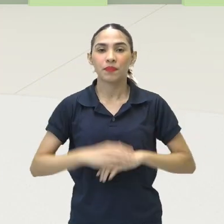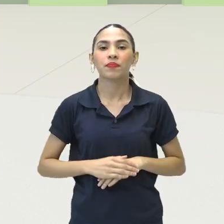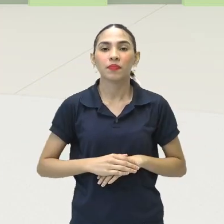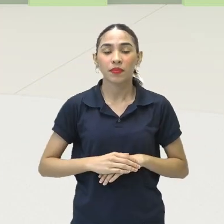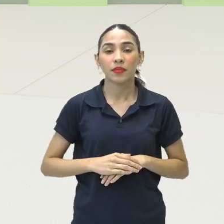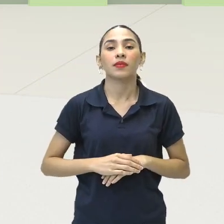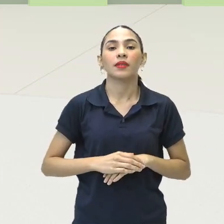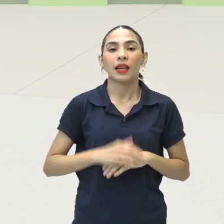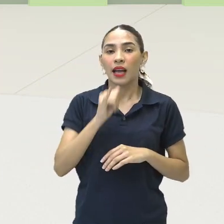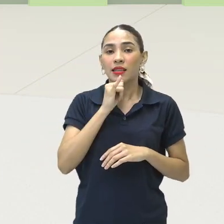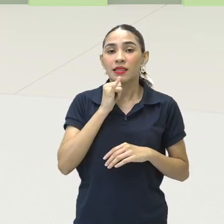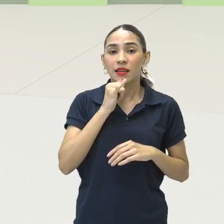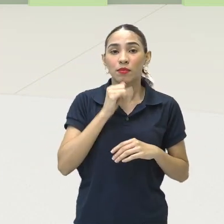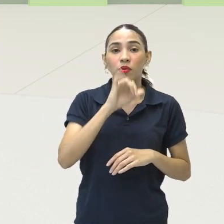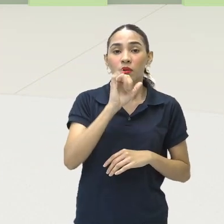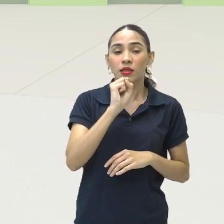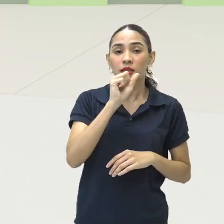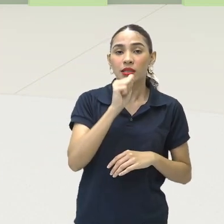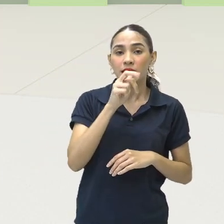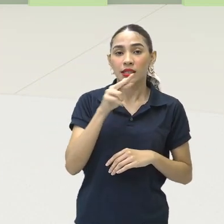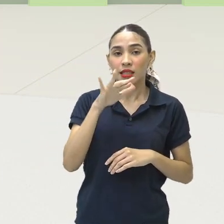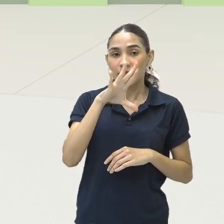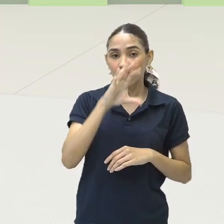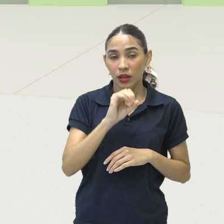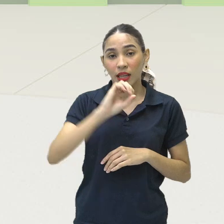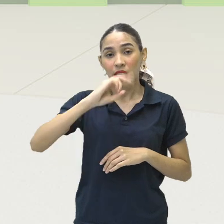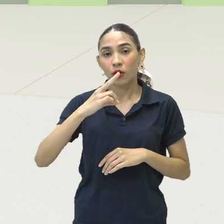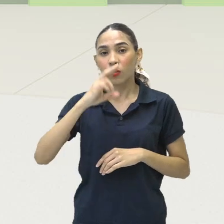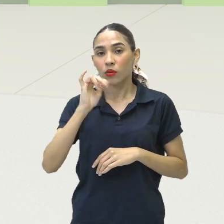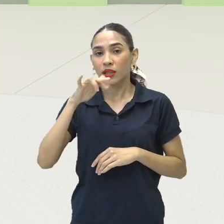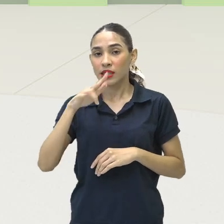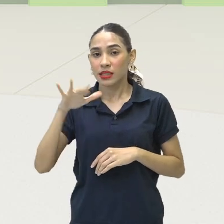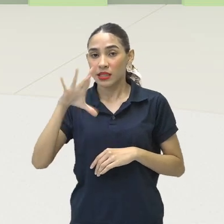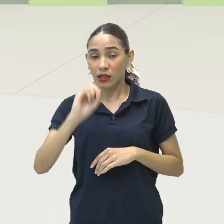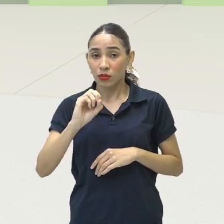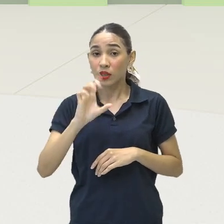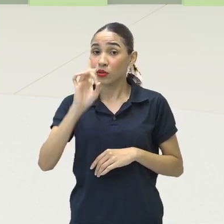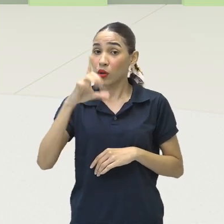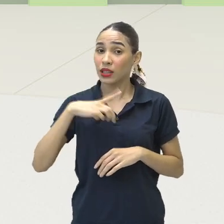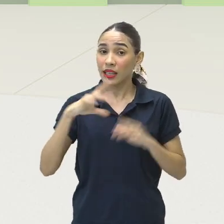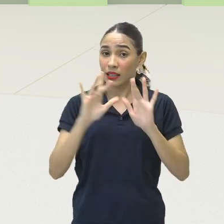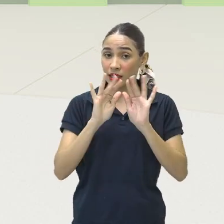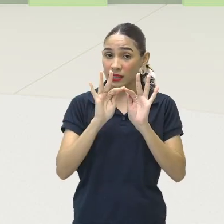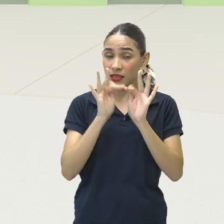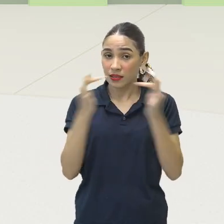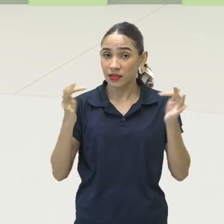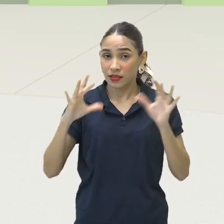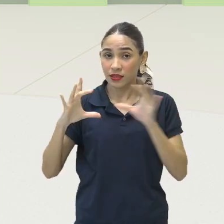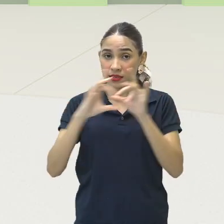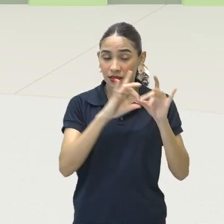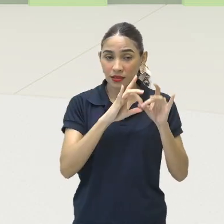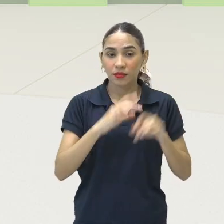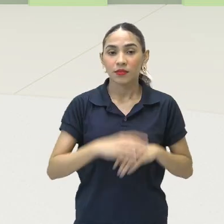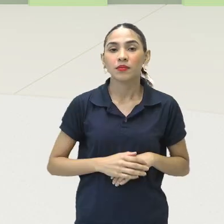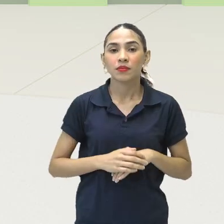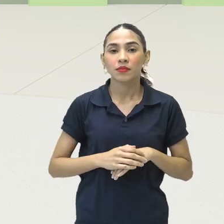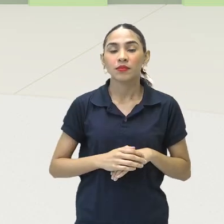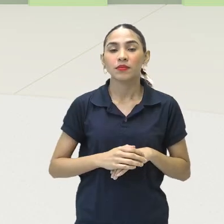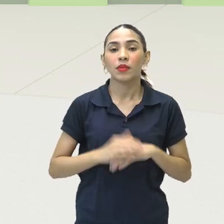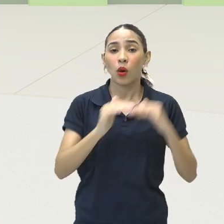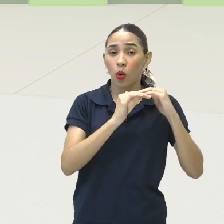ou insaturada? Olhando só a cadeia principal, só tem ligação simples, saturada. Ela é homogênea ou